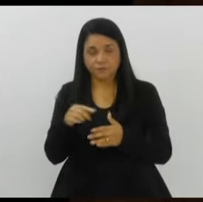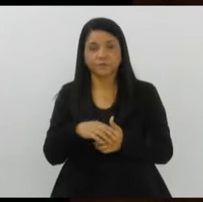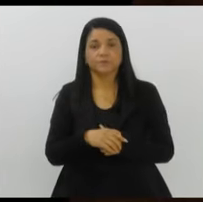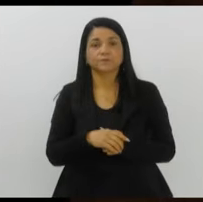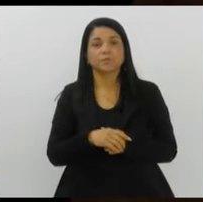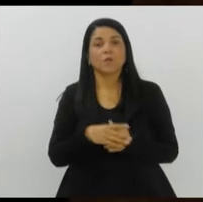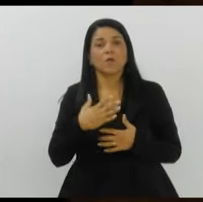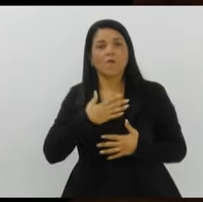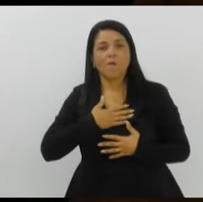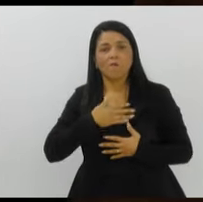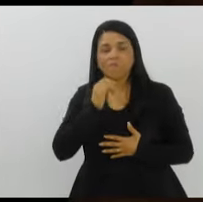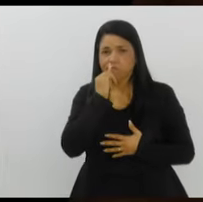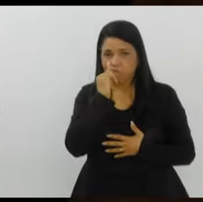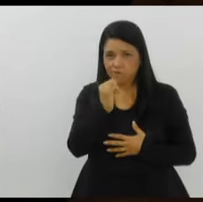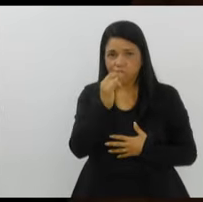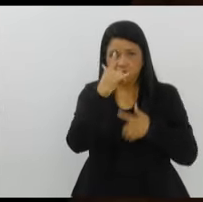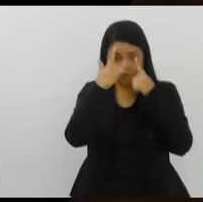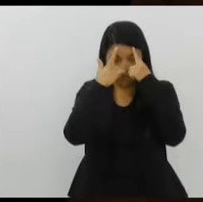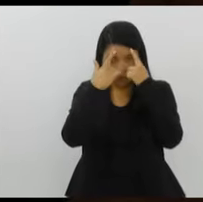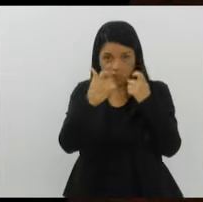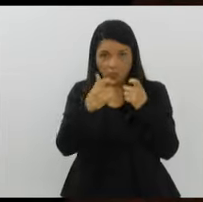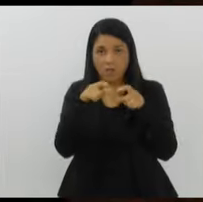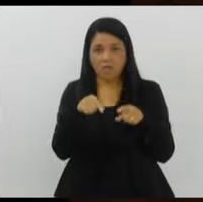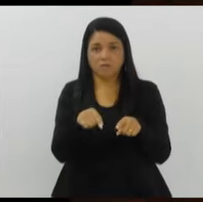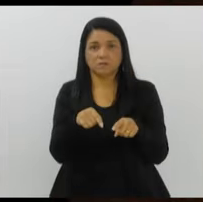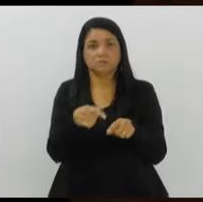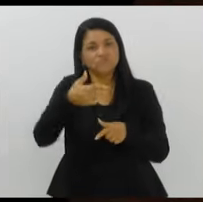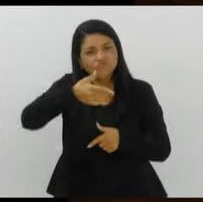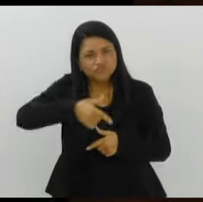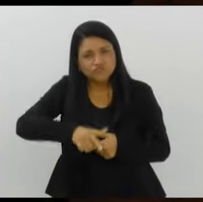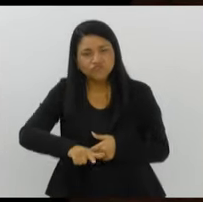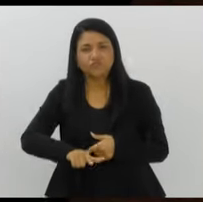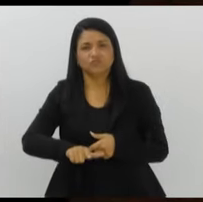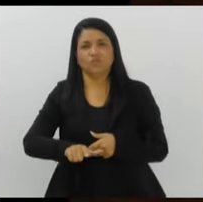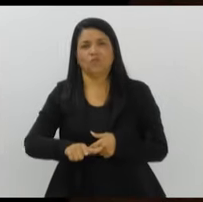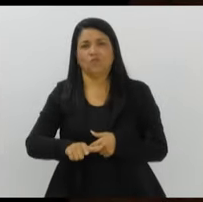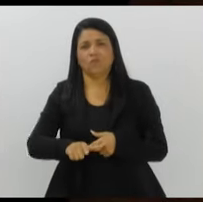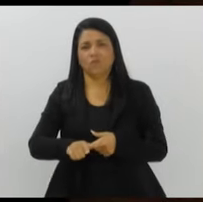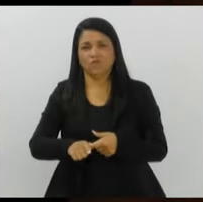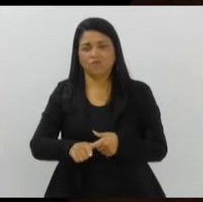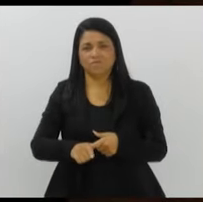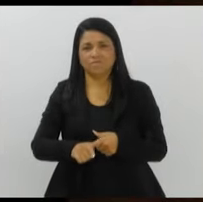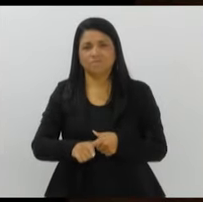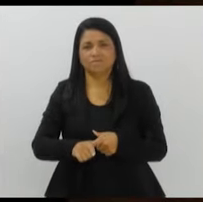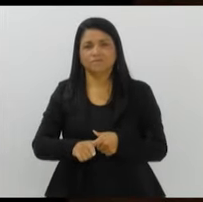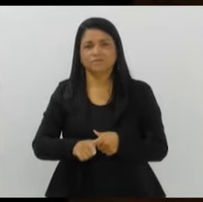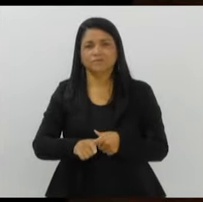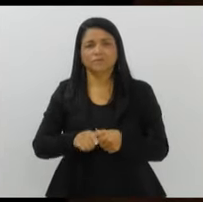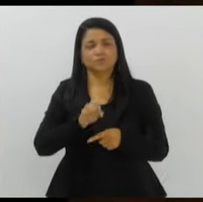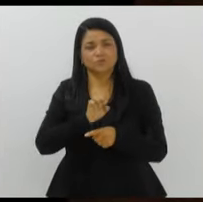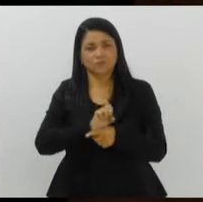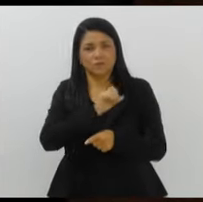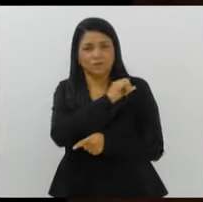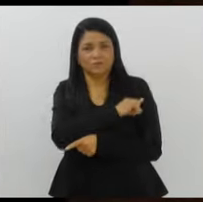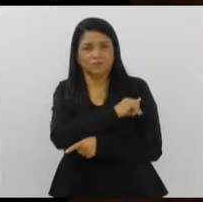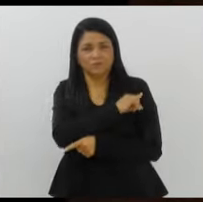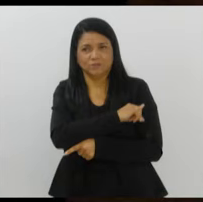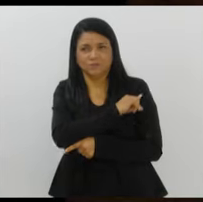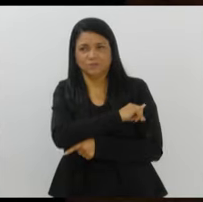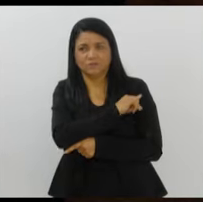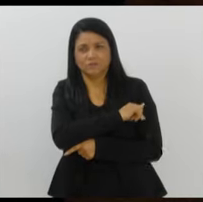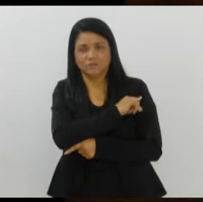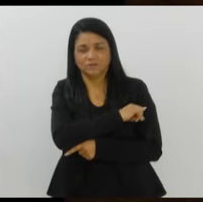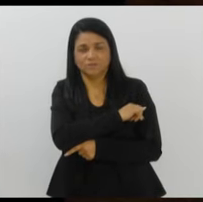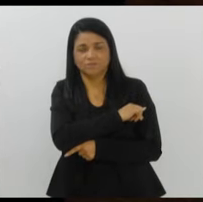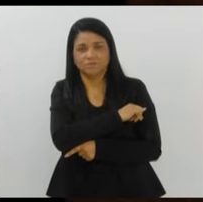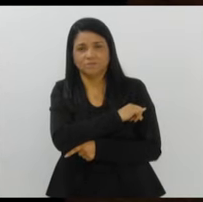de dizer que essa violência que mais uma vez está se abatendo no Estado do Rio de Janeiro,